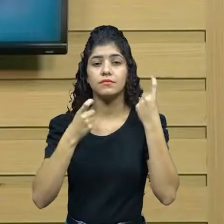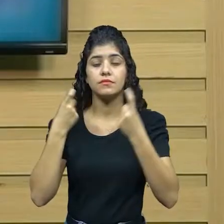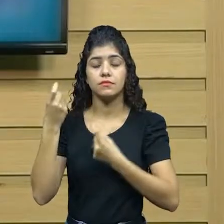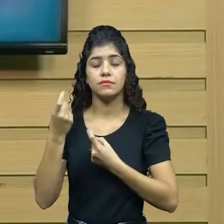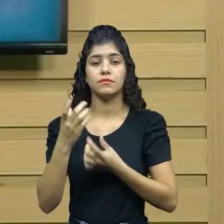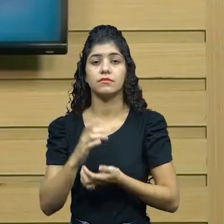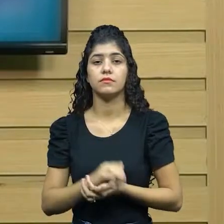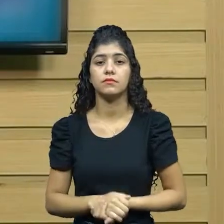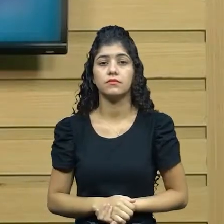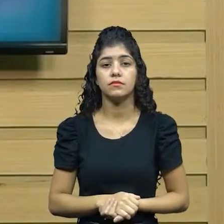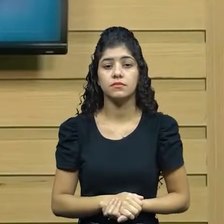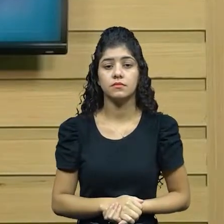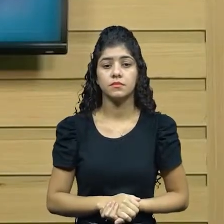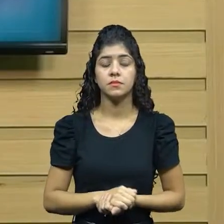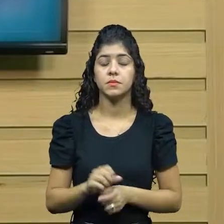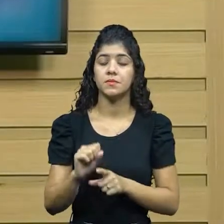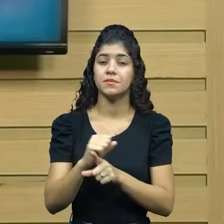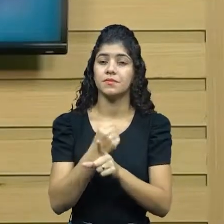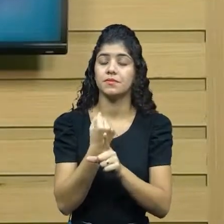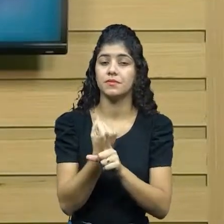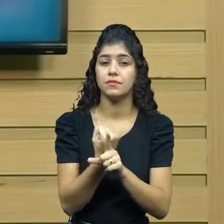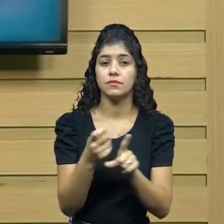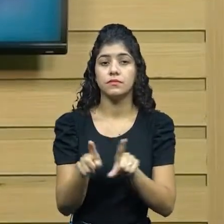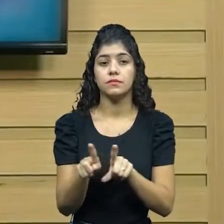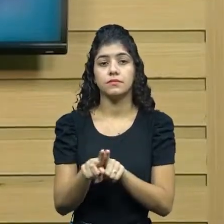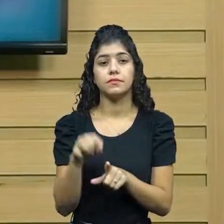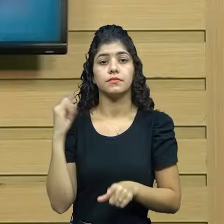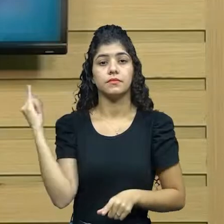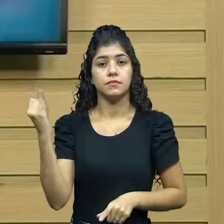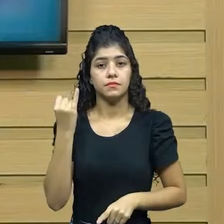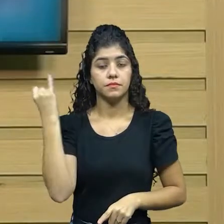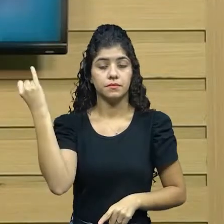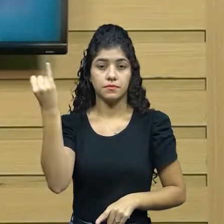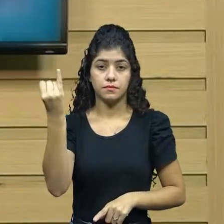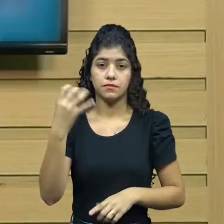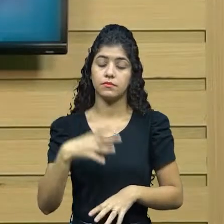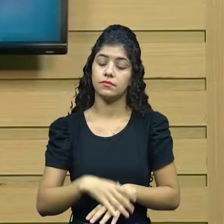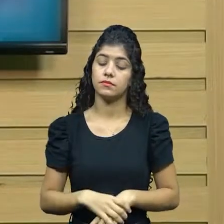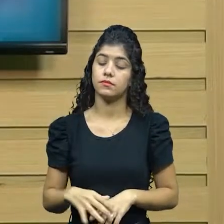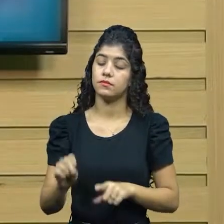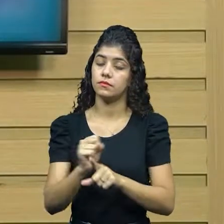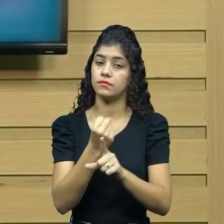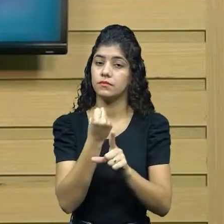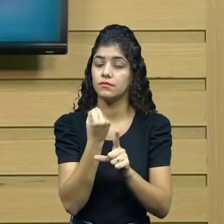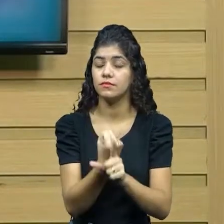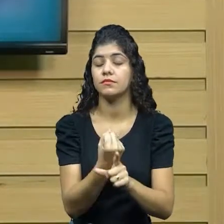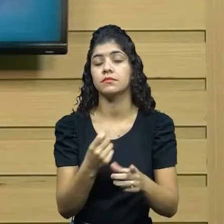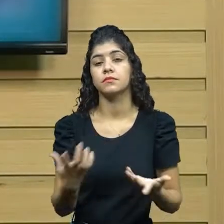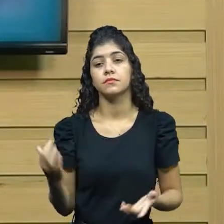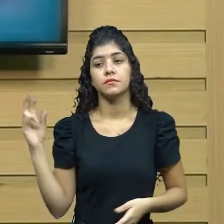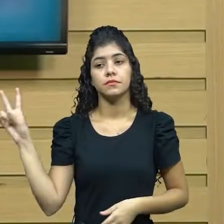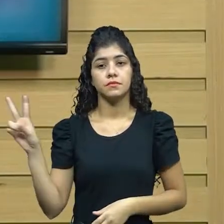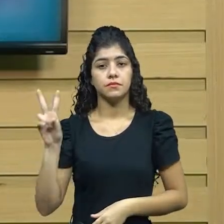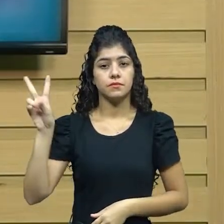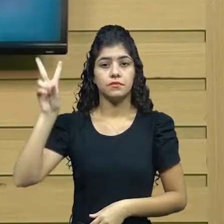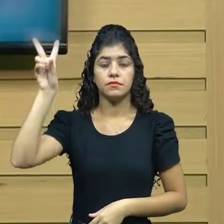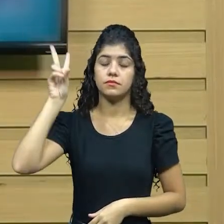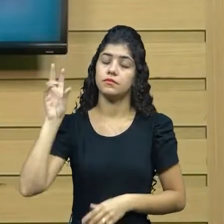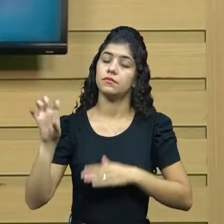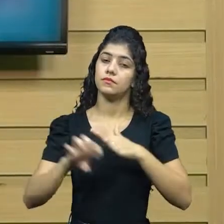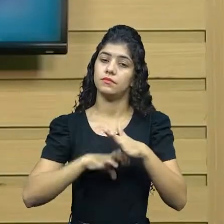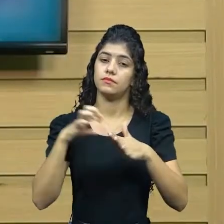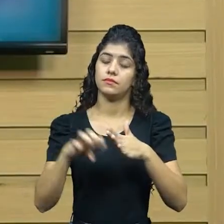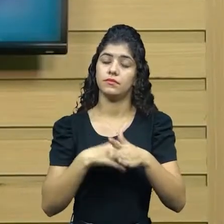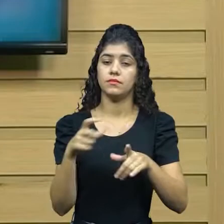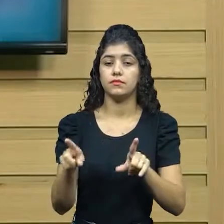função social, ela é importante para a sociedade. Então, isso valoriza a marca e também